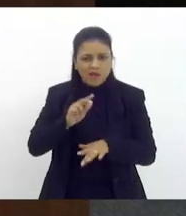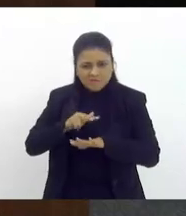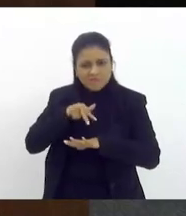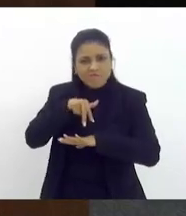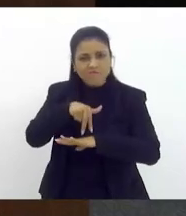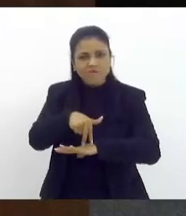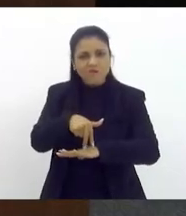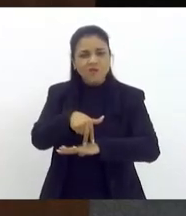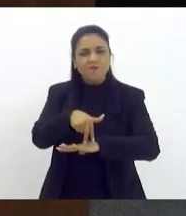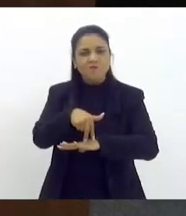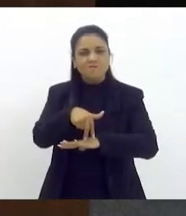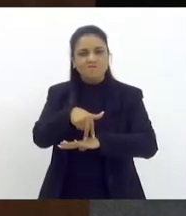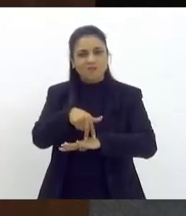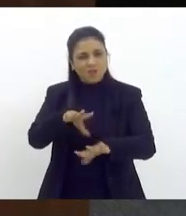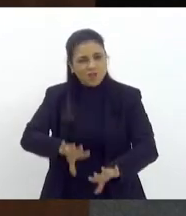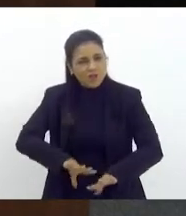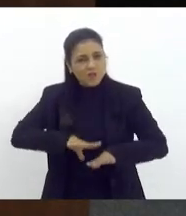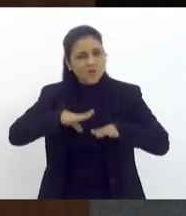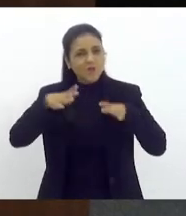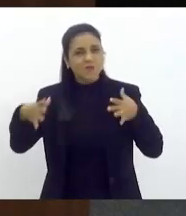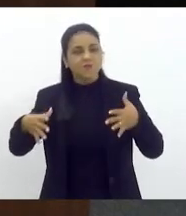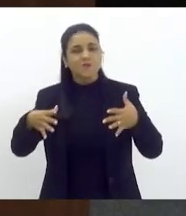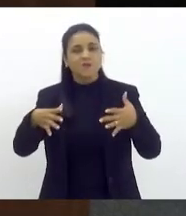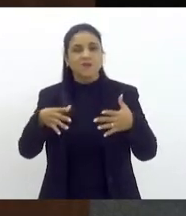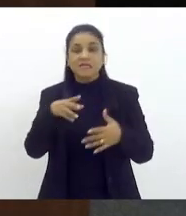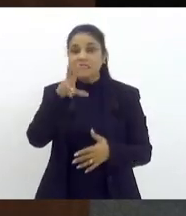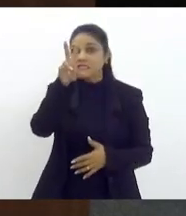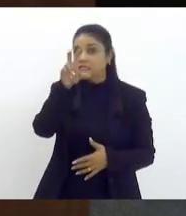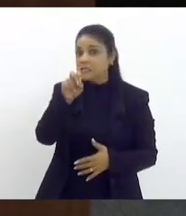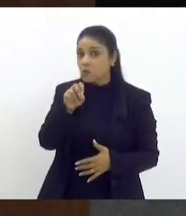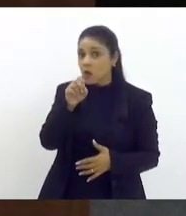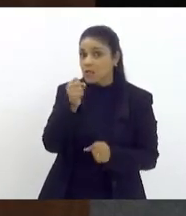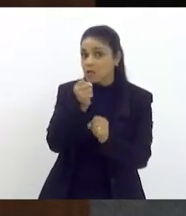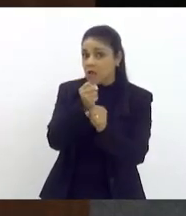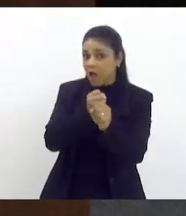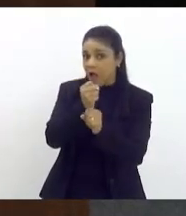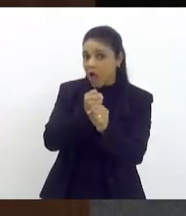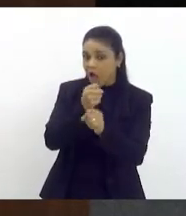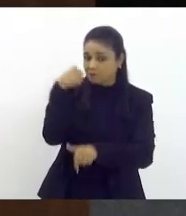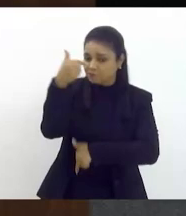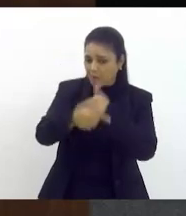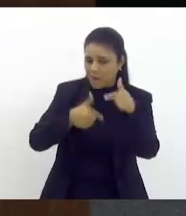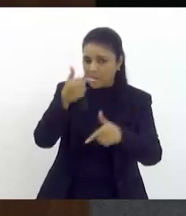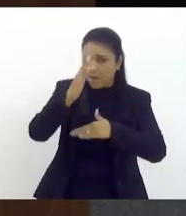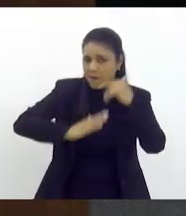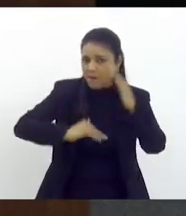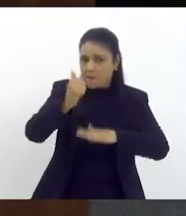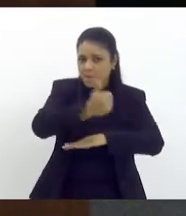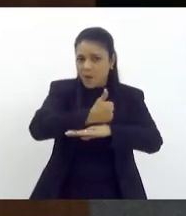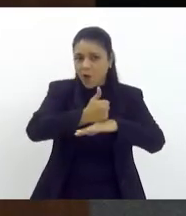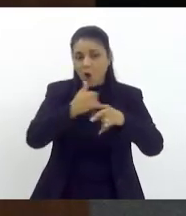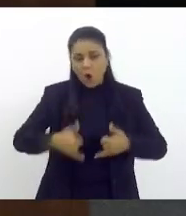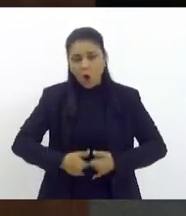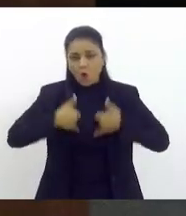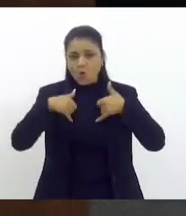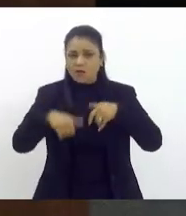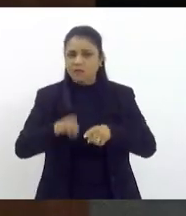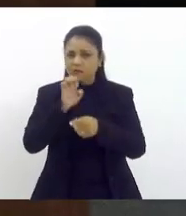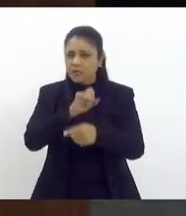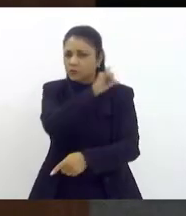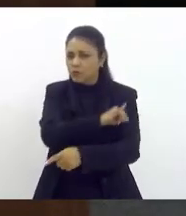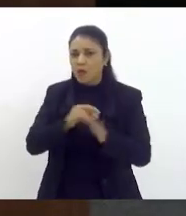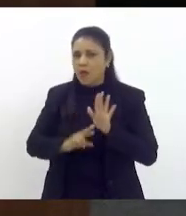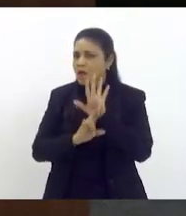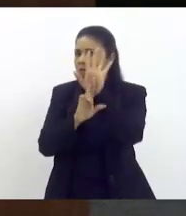e que com mais de 50 anos de carreira É nos orgulha ter aqui lá do Rio de Janeiro representando